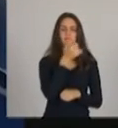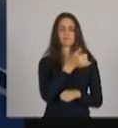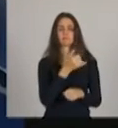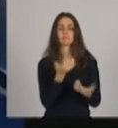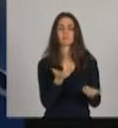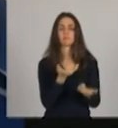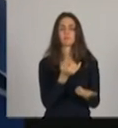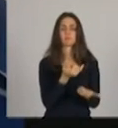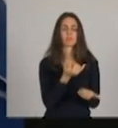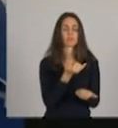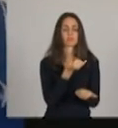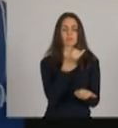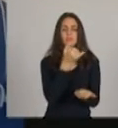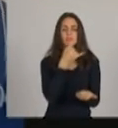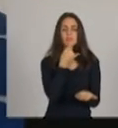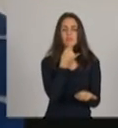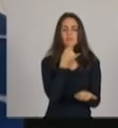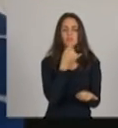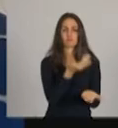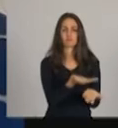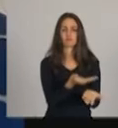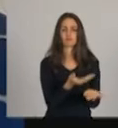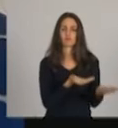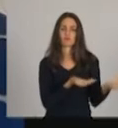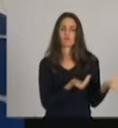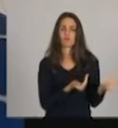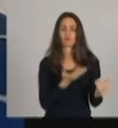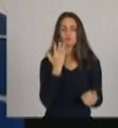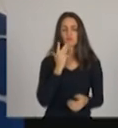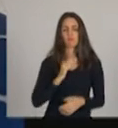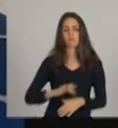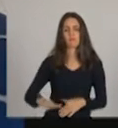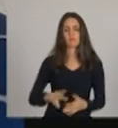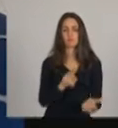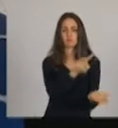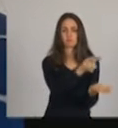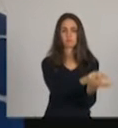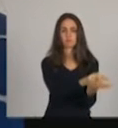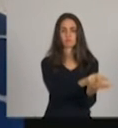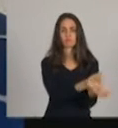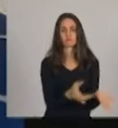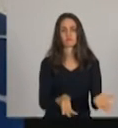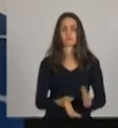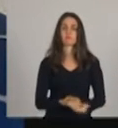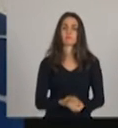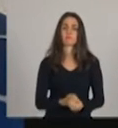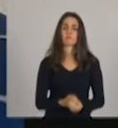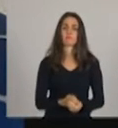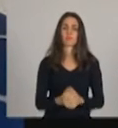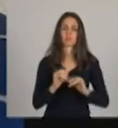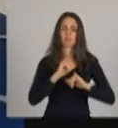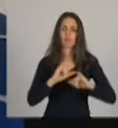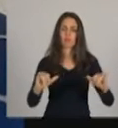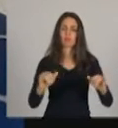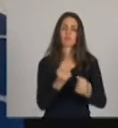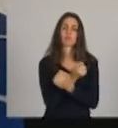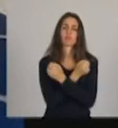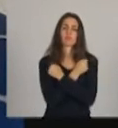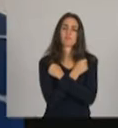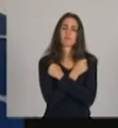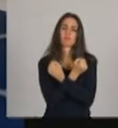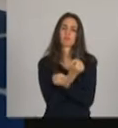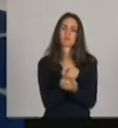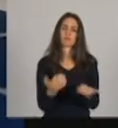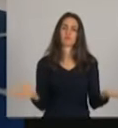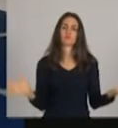infância ou na juventude. Fica aqui esse registro, esse apelo, e deixo aqui o meu abraço